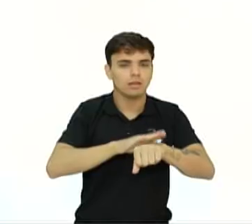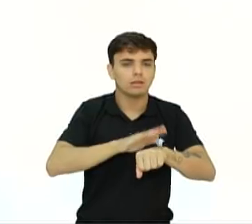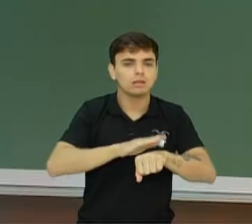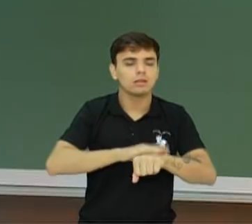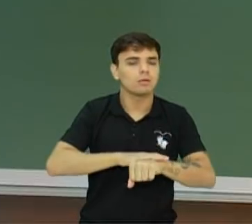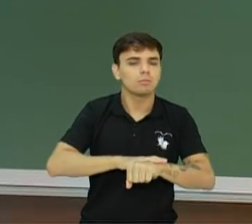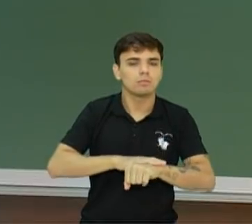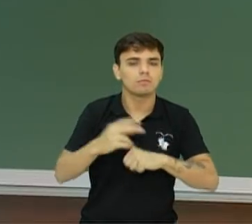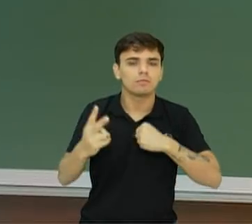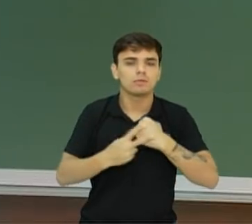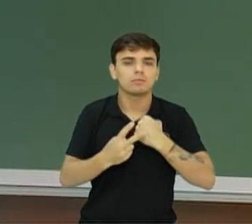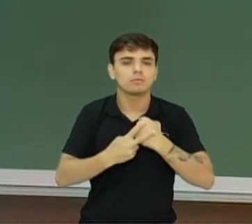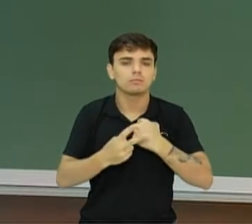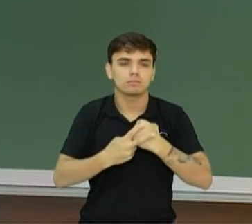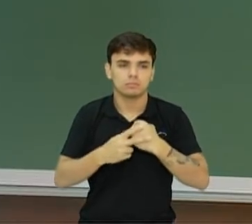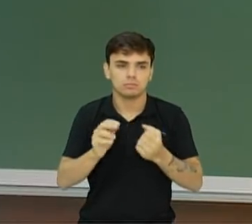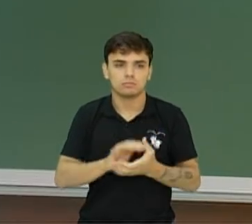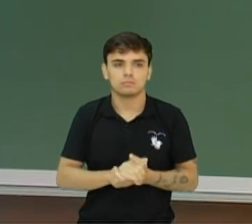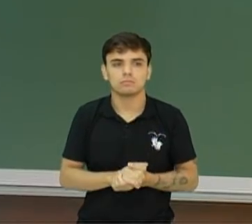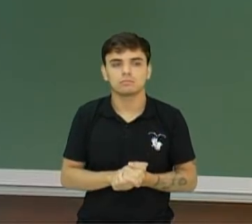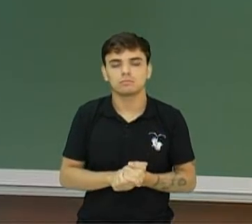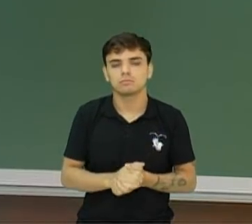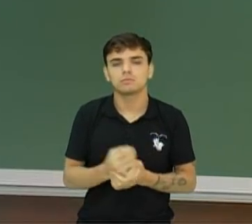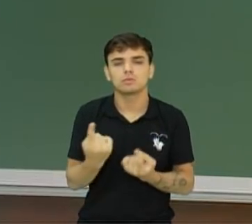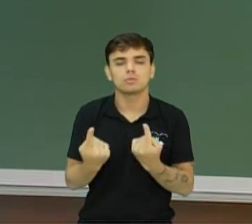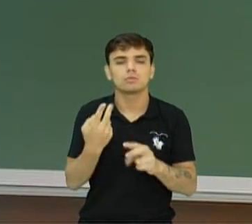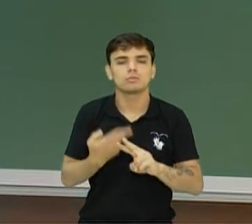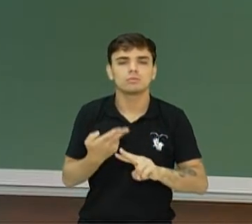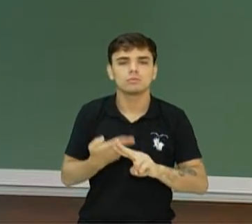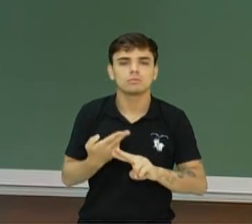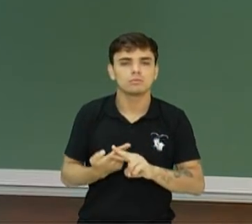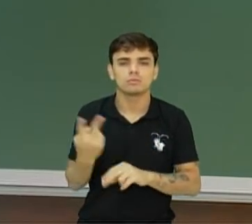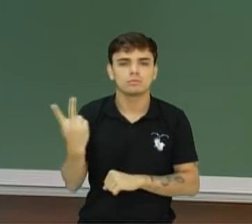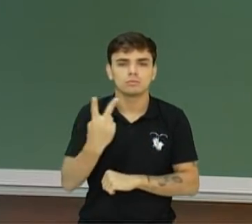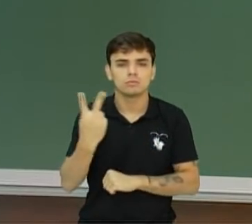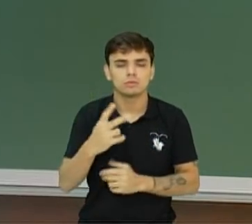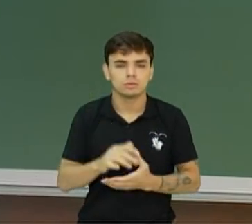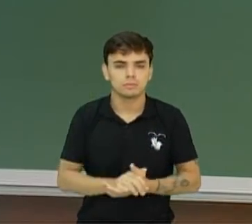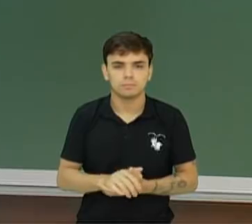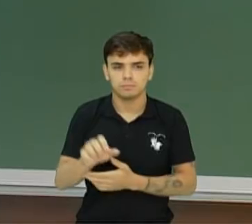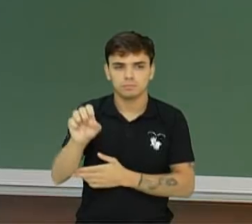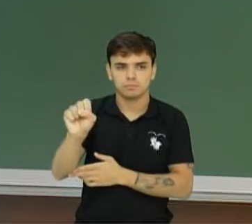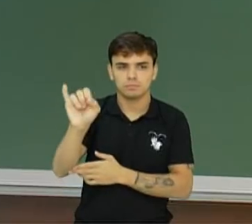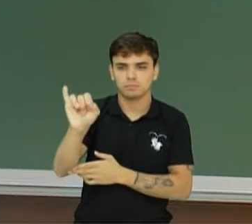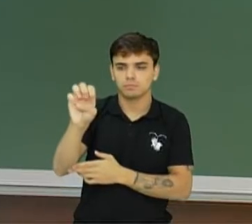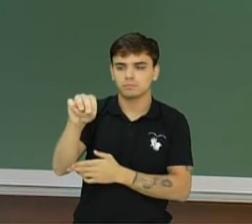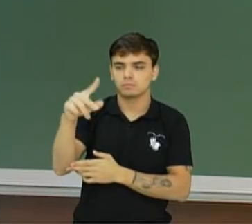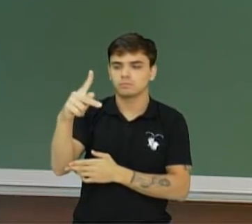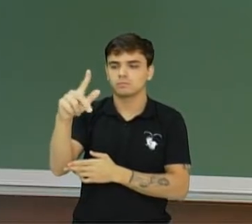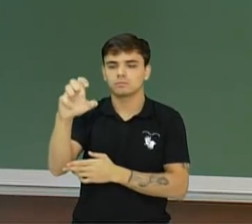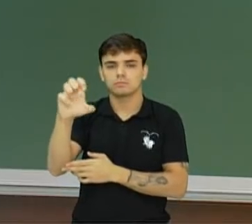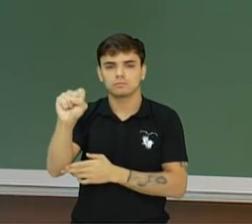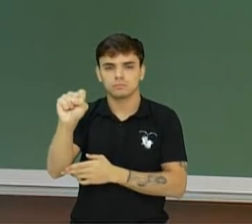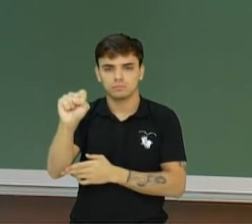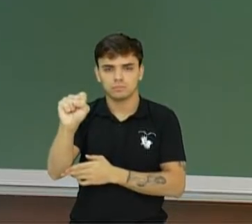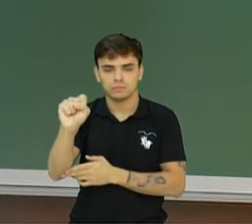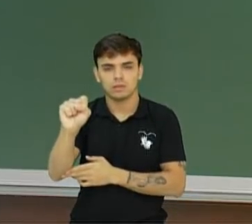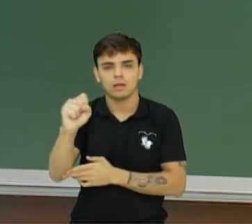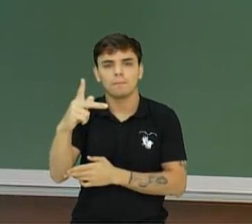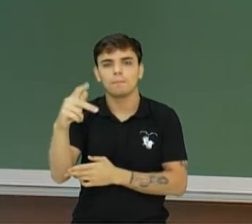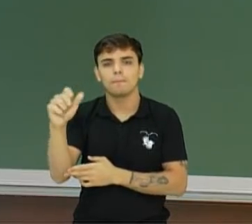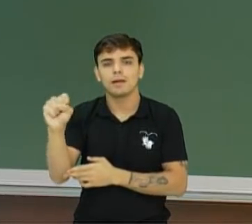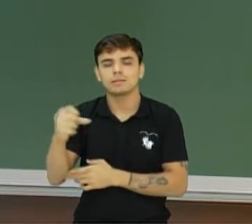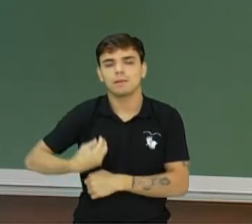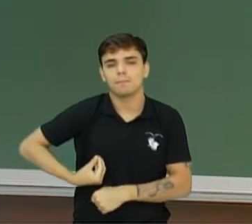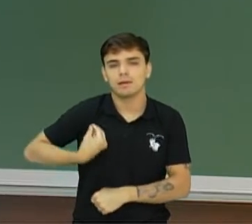Quando é que eu uso o Simple Past? Quando que eu uso o Past Continuous? Simple Past, passado simples, o nome já diz. É